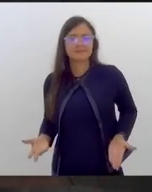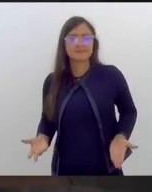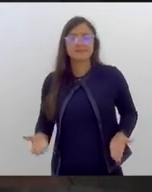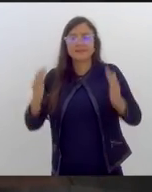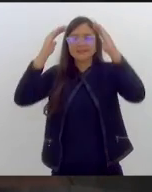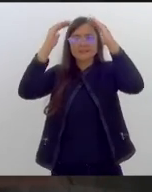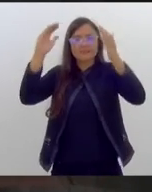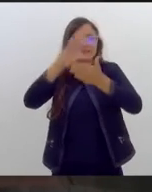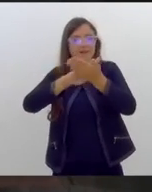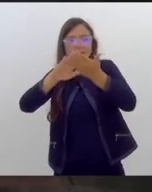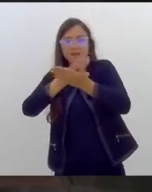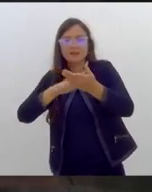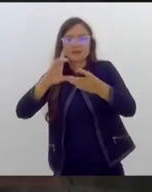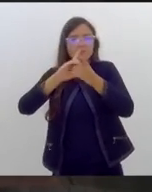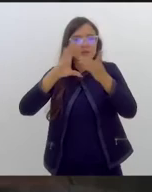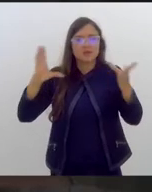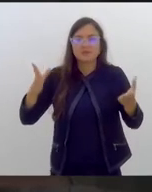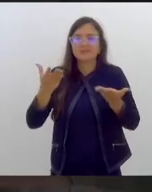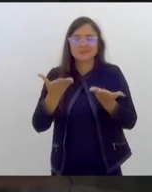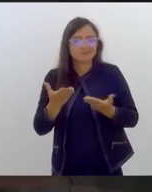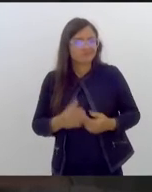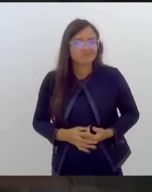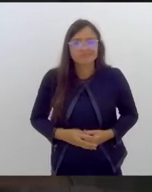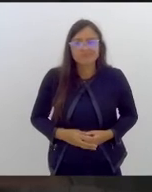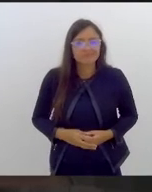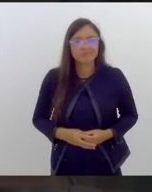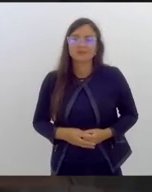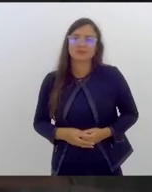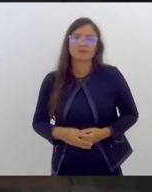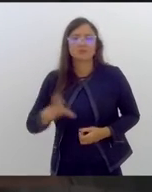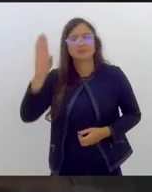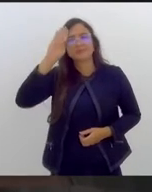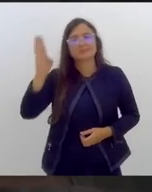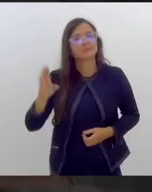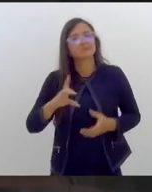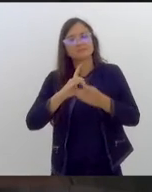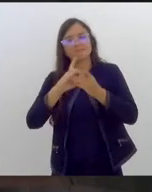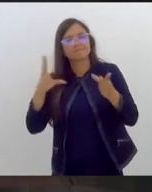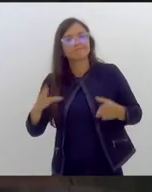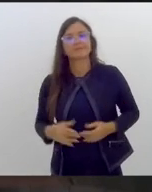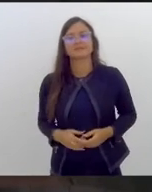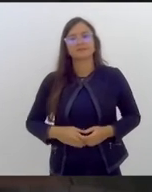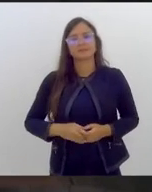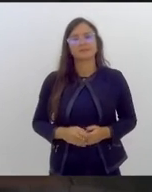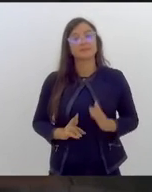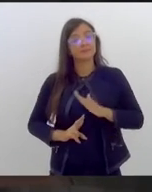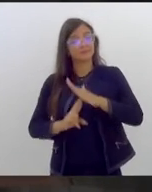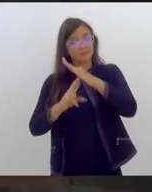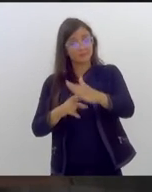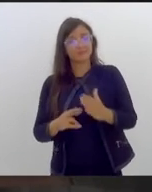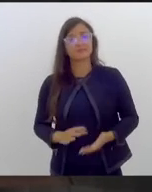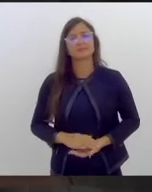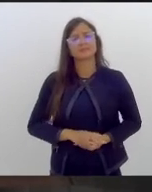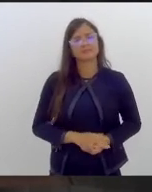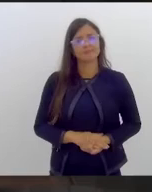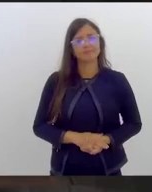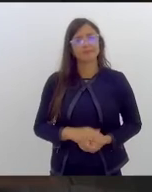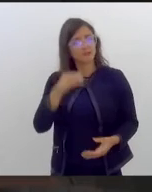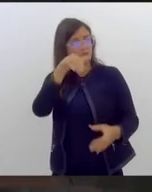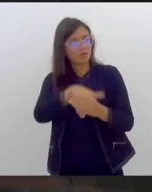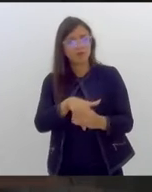de lidar com o principal instrumento da democracia representativa que é o voto no sufrágio universal